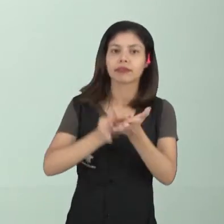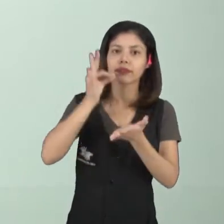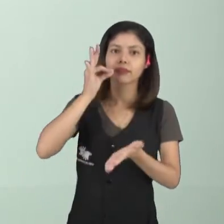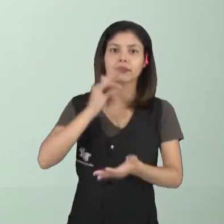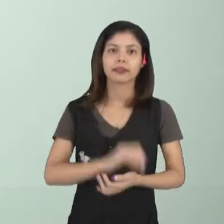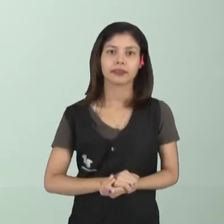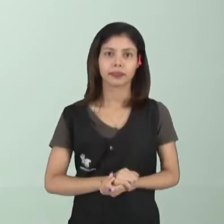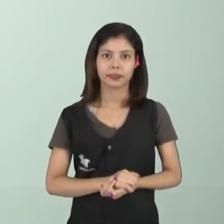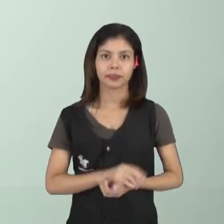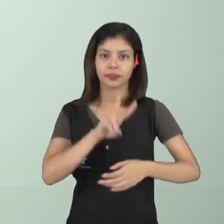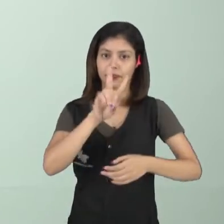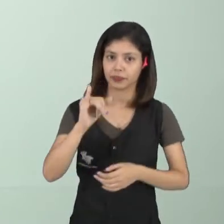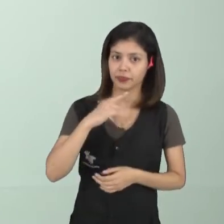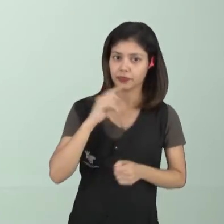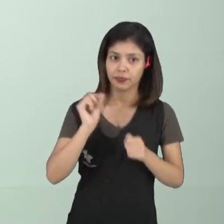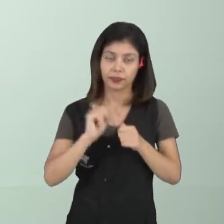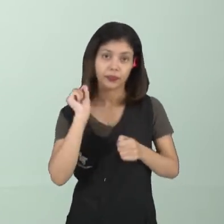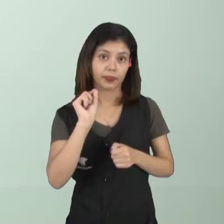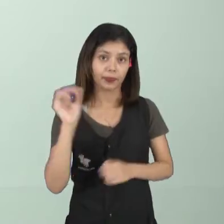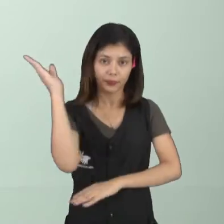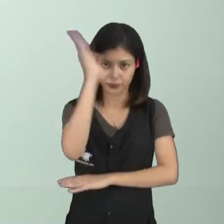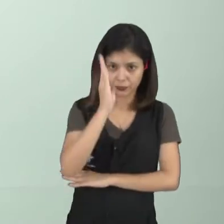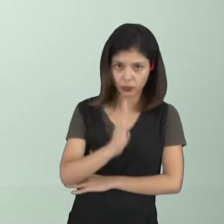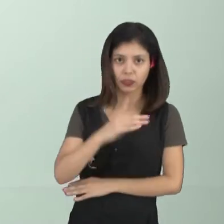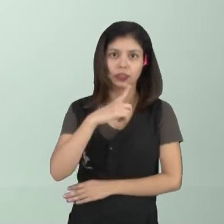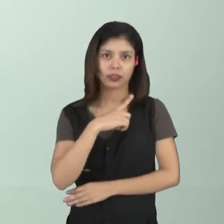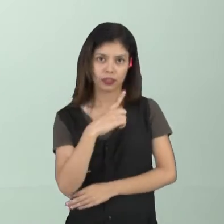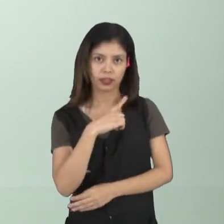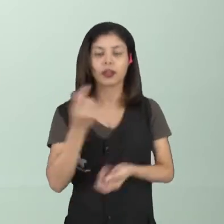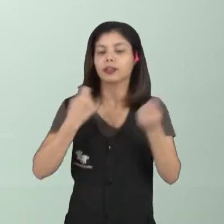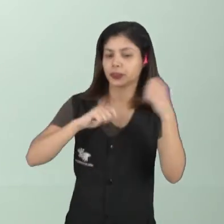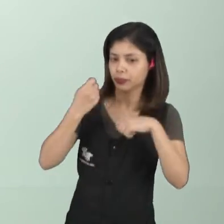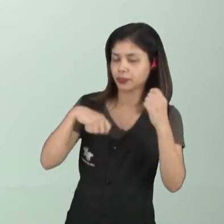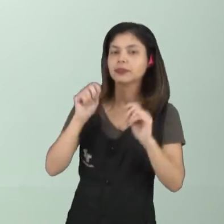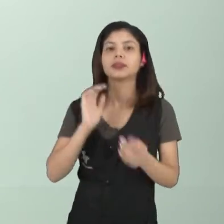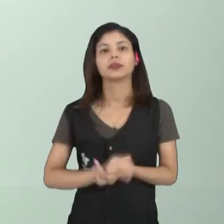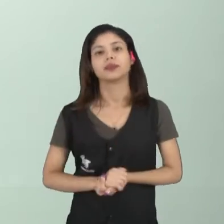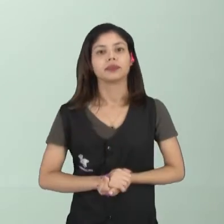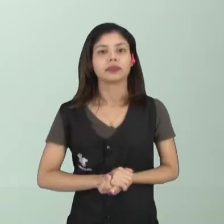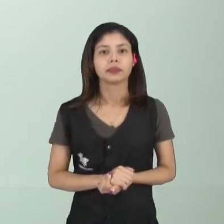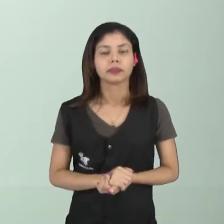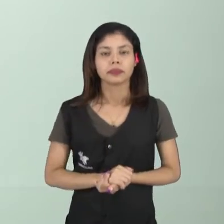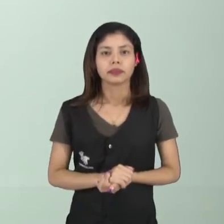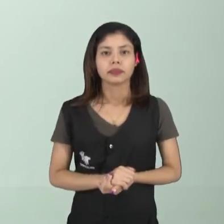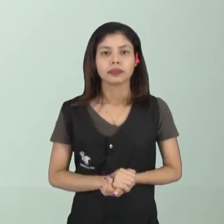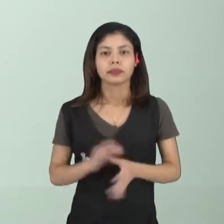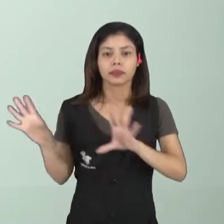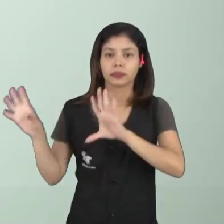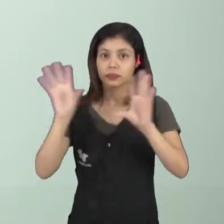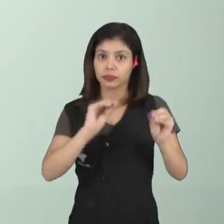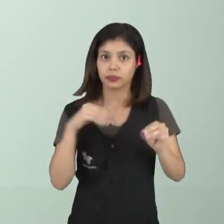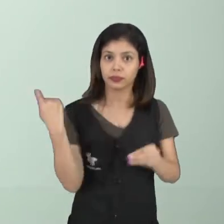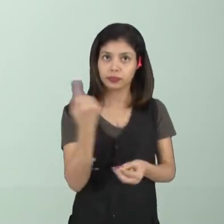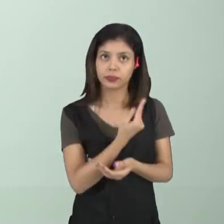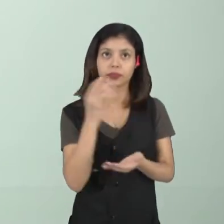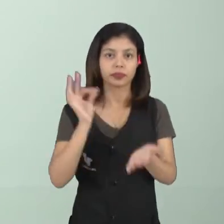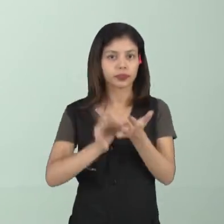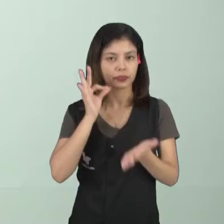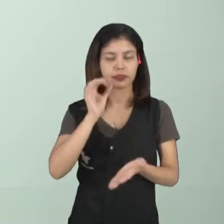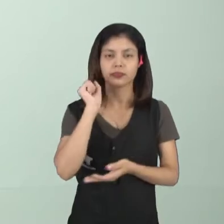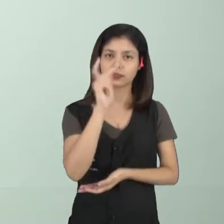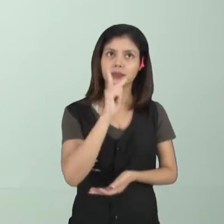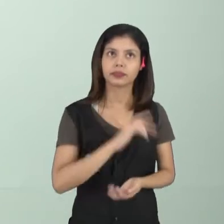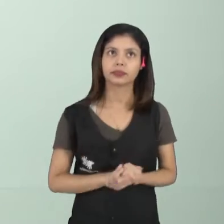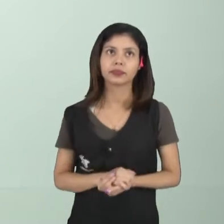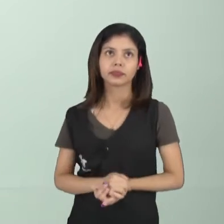bebida isso também vai fazer com que o Brasil ele tem essa economia aí sendo levada pelo café